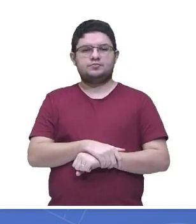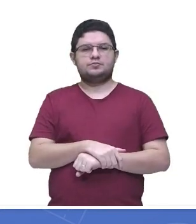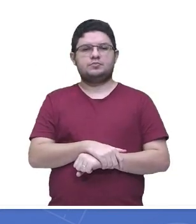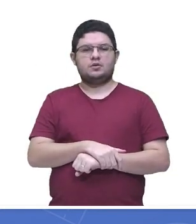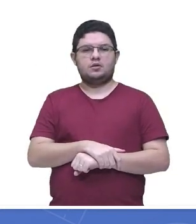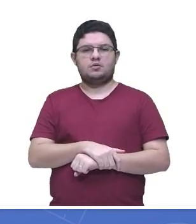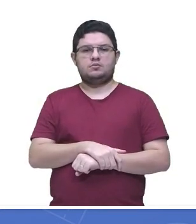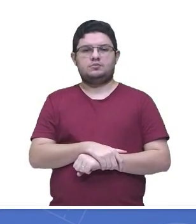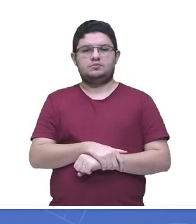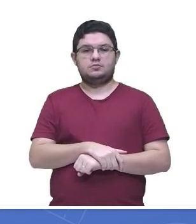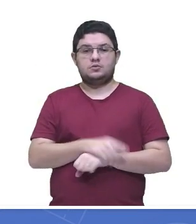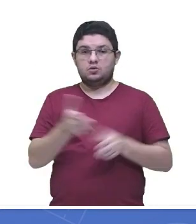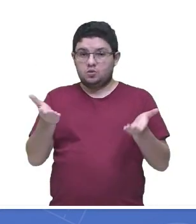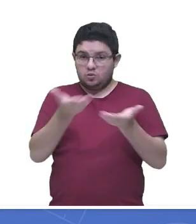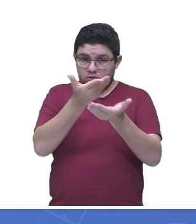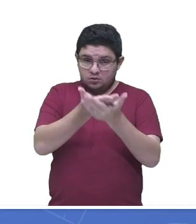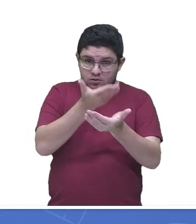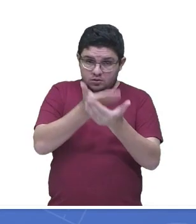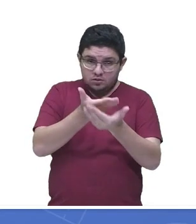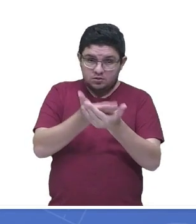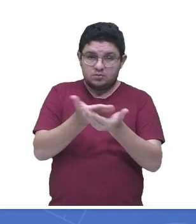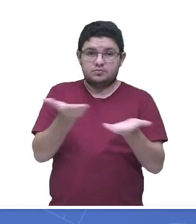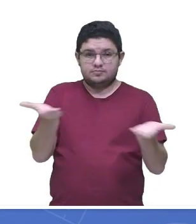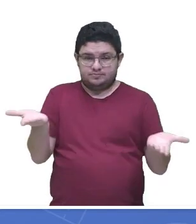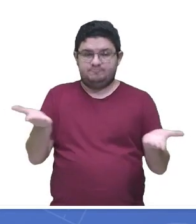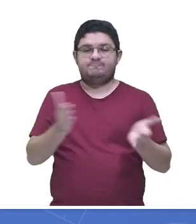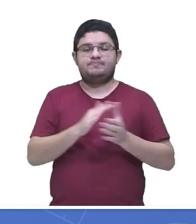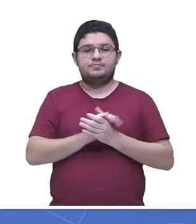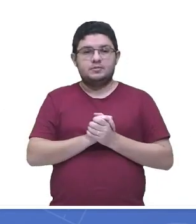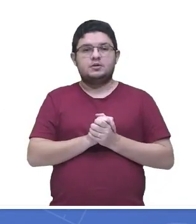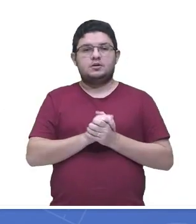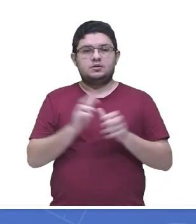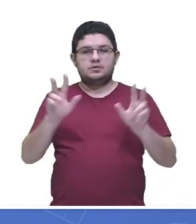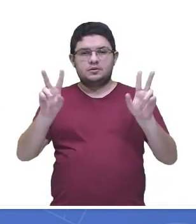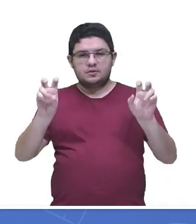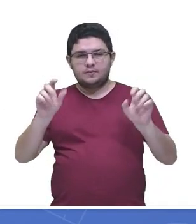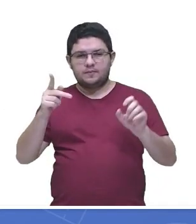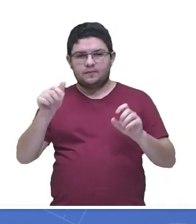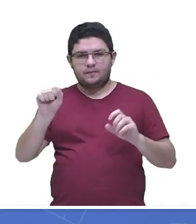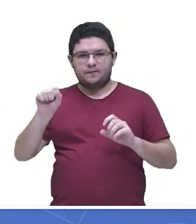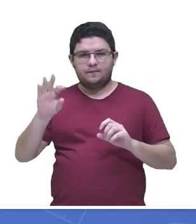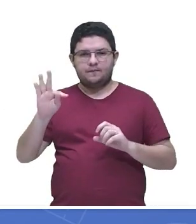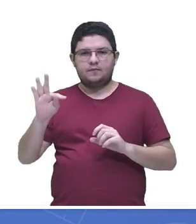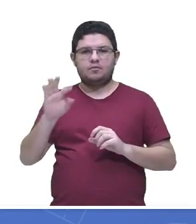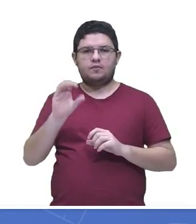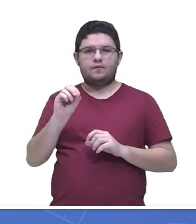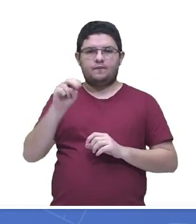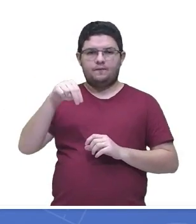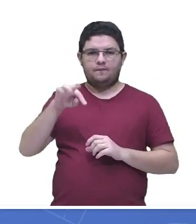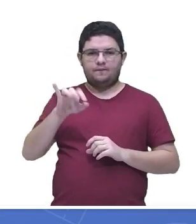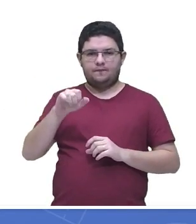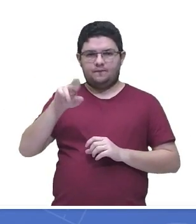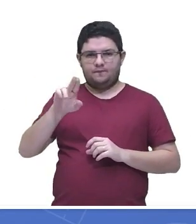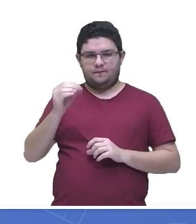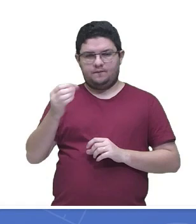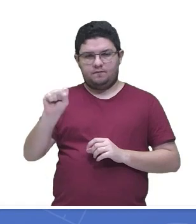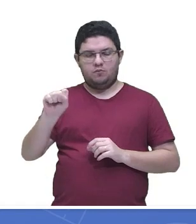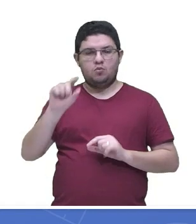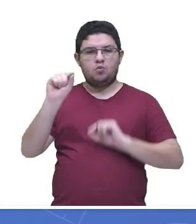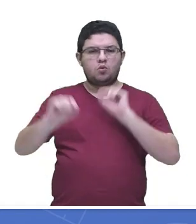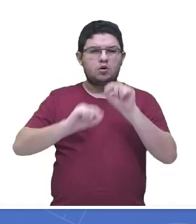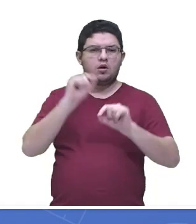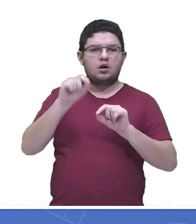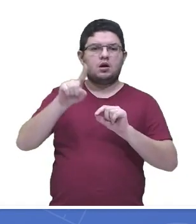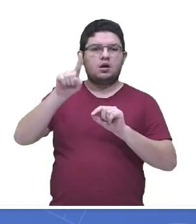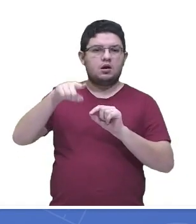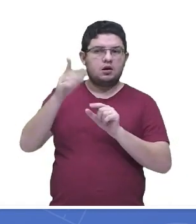Então, esse foi o assunto de hoje, foi sobre o past continuous, que vocês sabem que é para